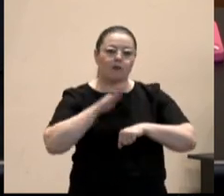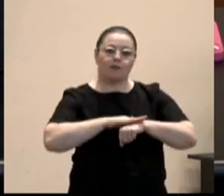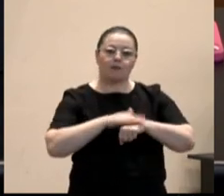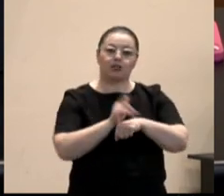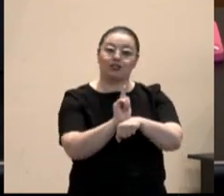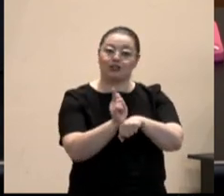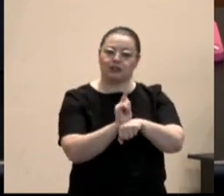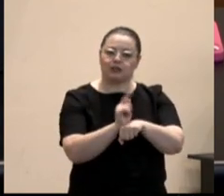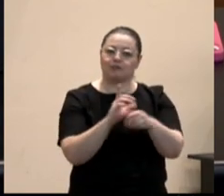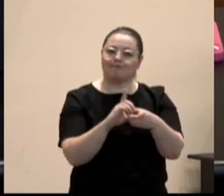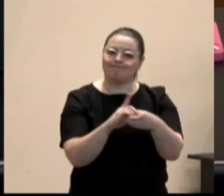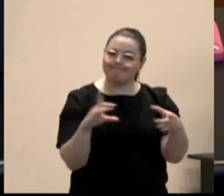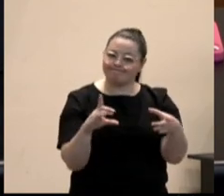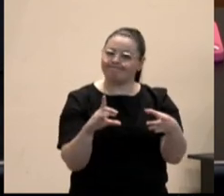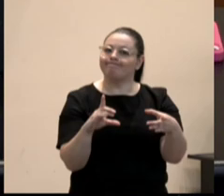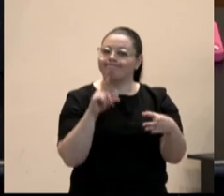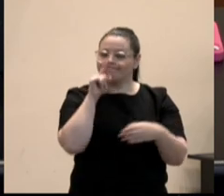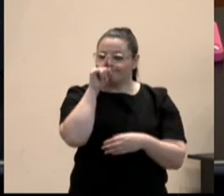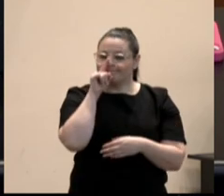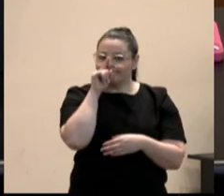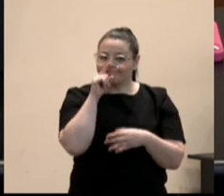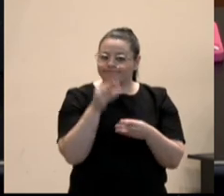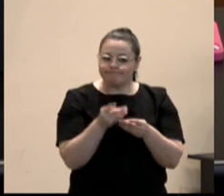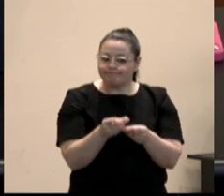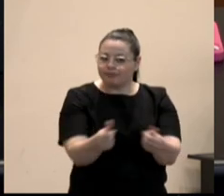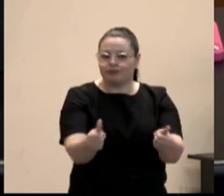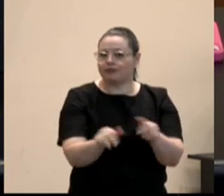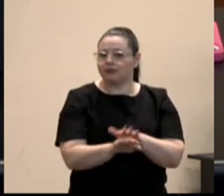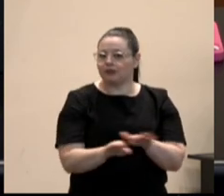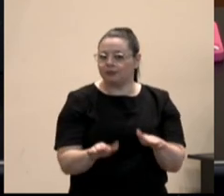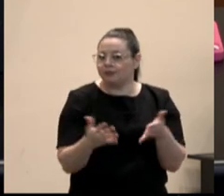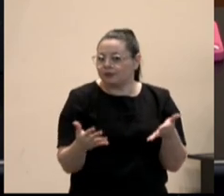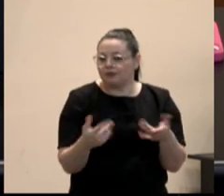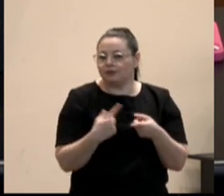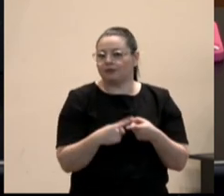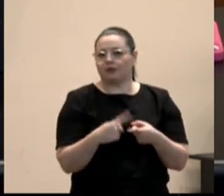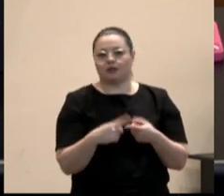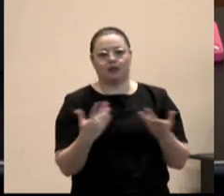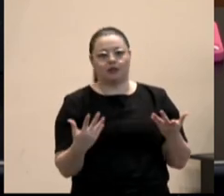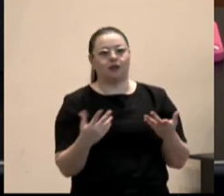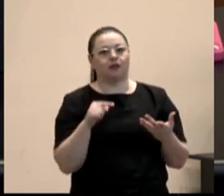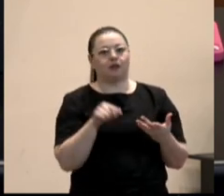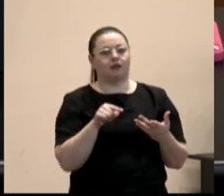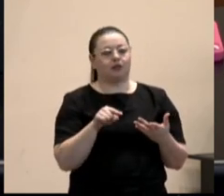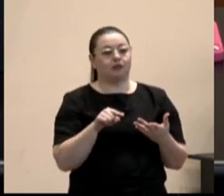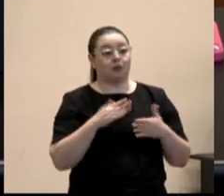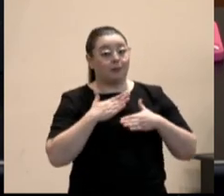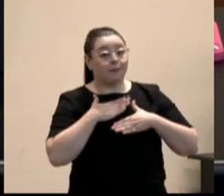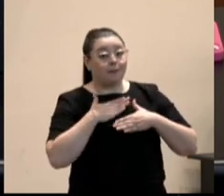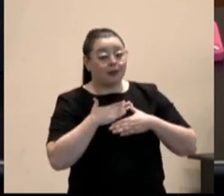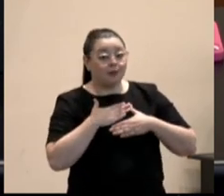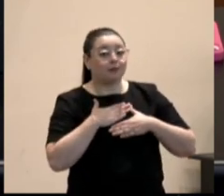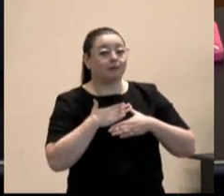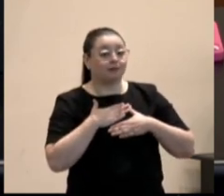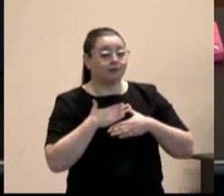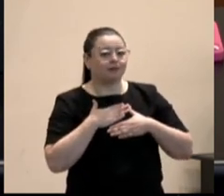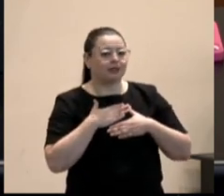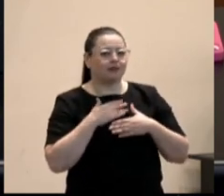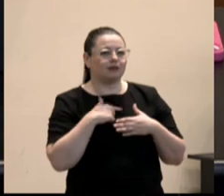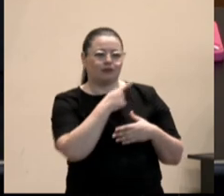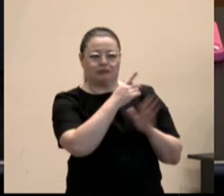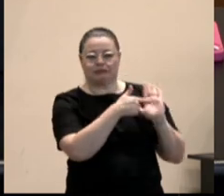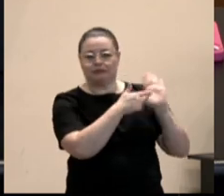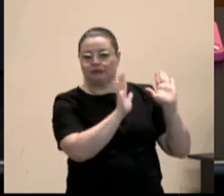sim, ela está em risco, né? Nós estamos aqui porque isso gera, a meu ver, vou ler, não vou nem passar o slide